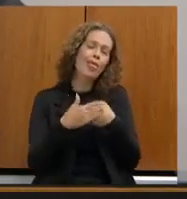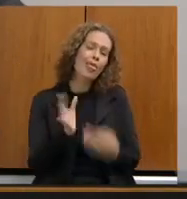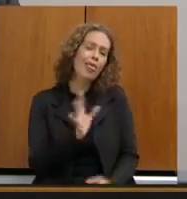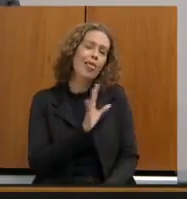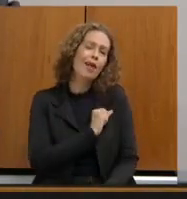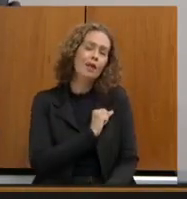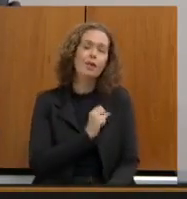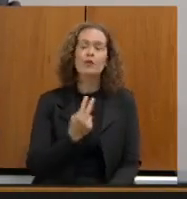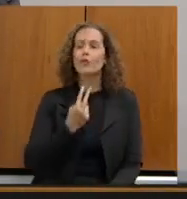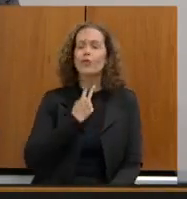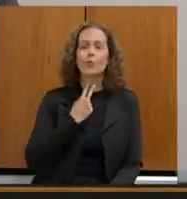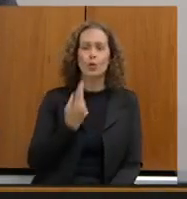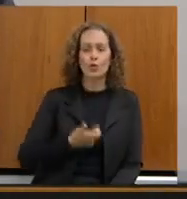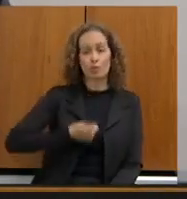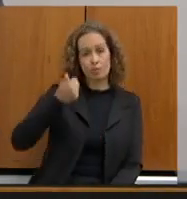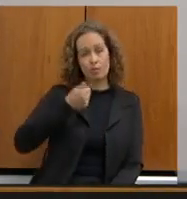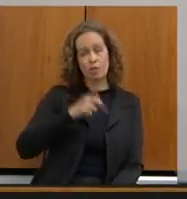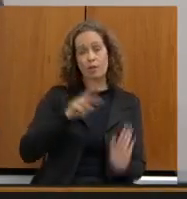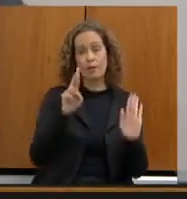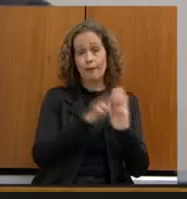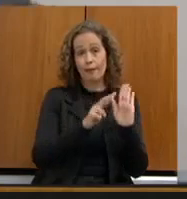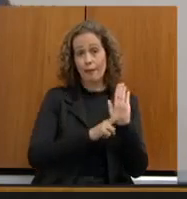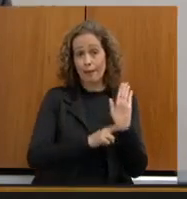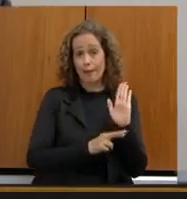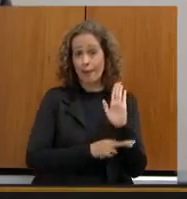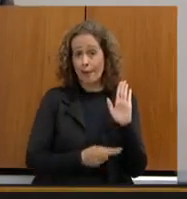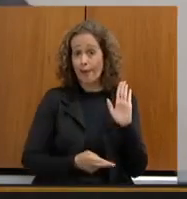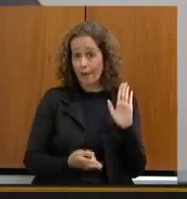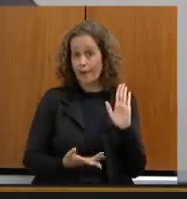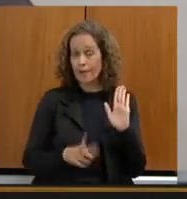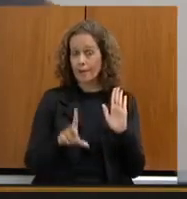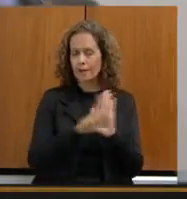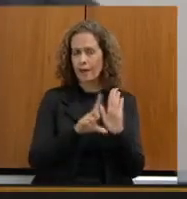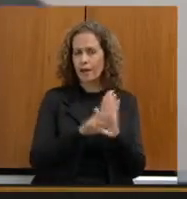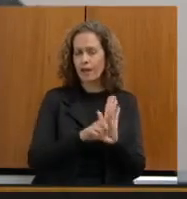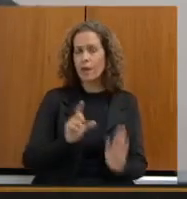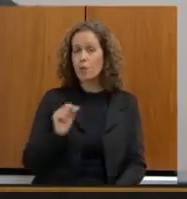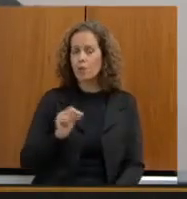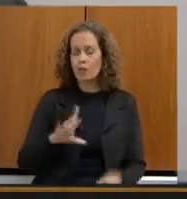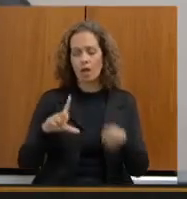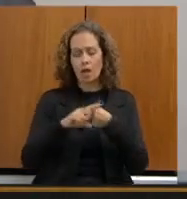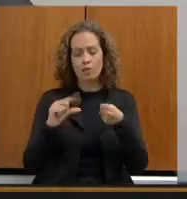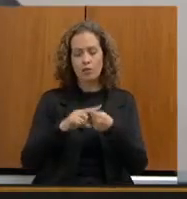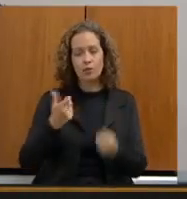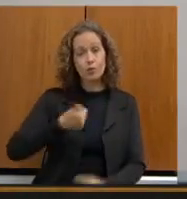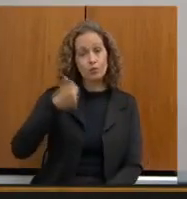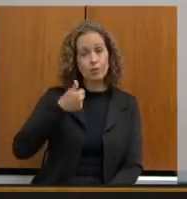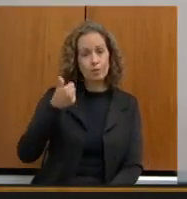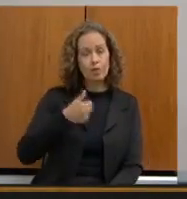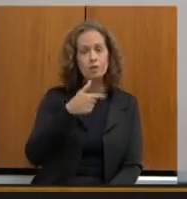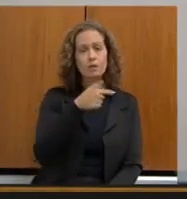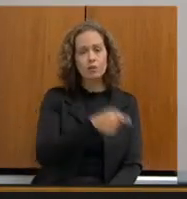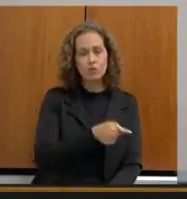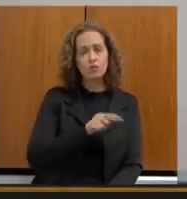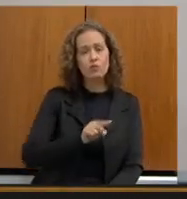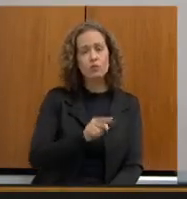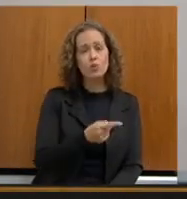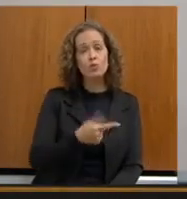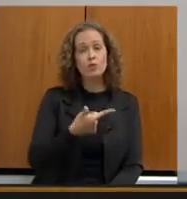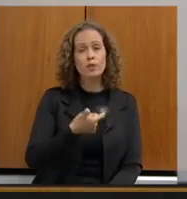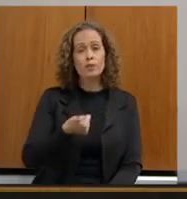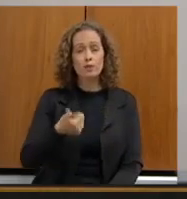a primeira regra da lei de execução penal para quem não sabe é só ler o artigo 1º da Lei 7210/84